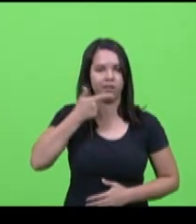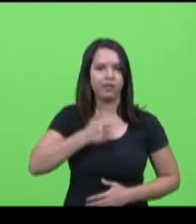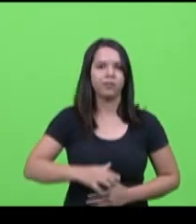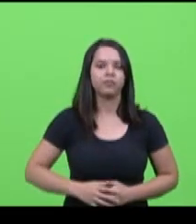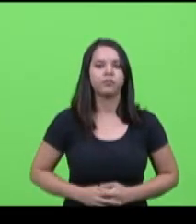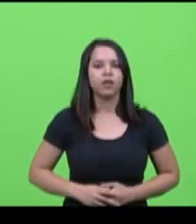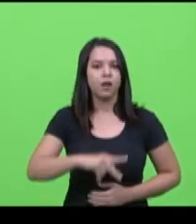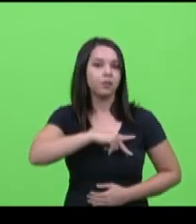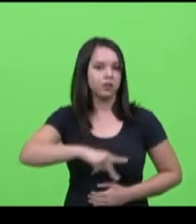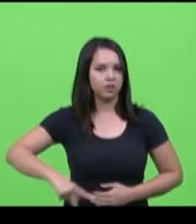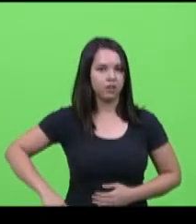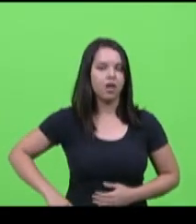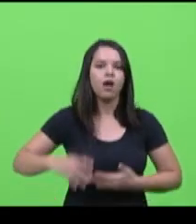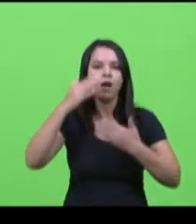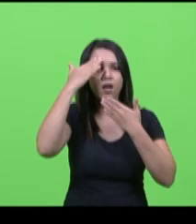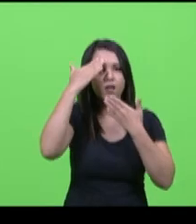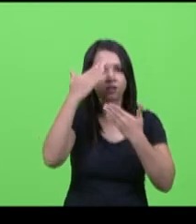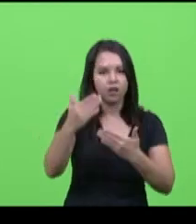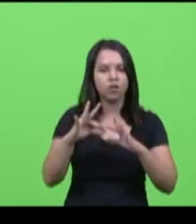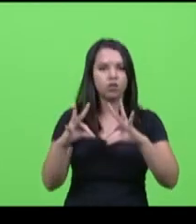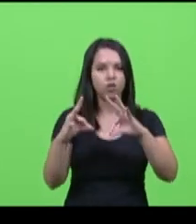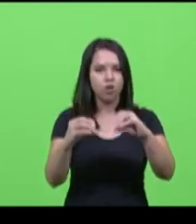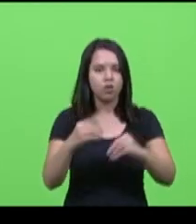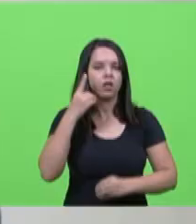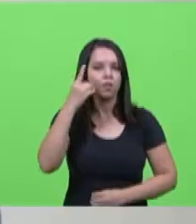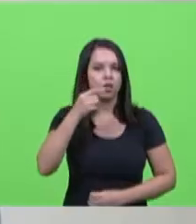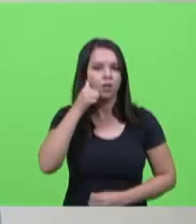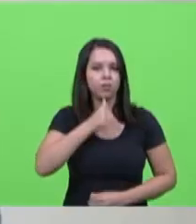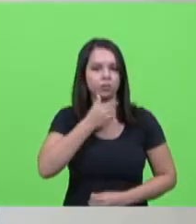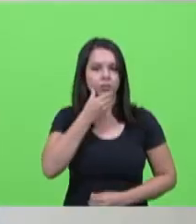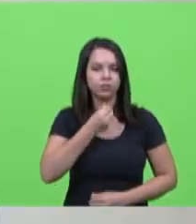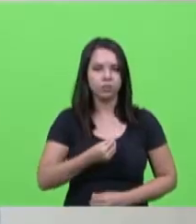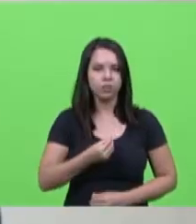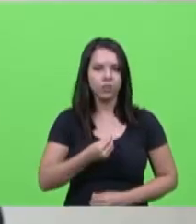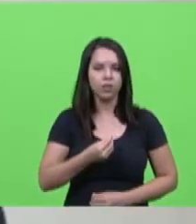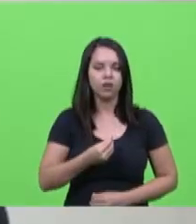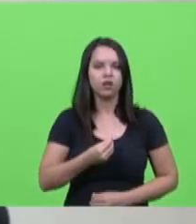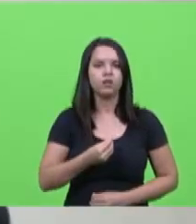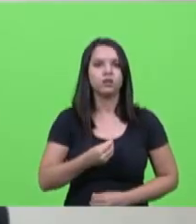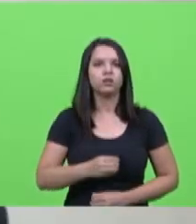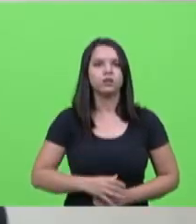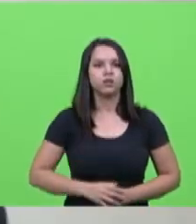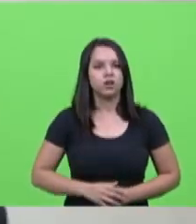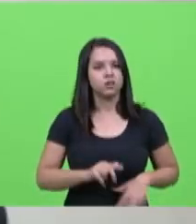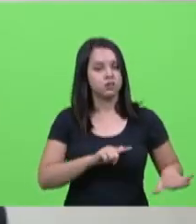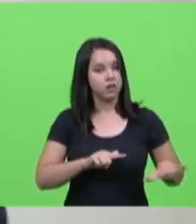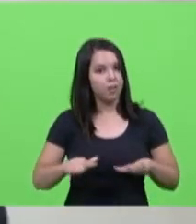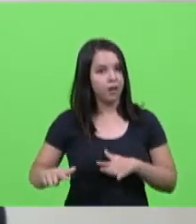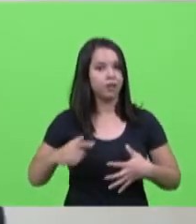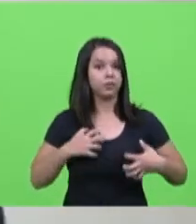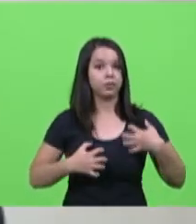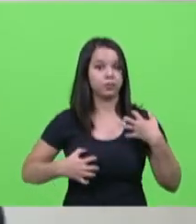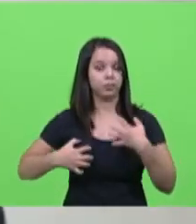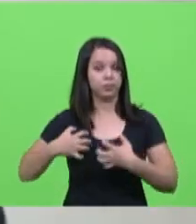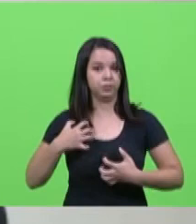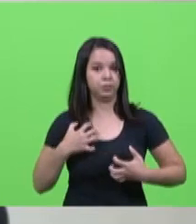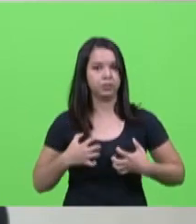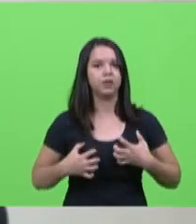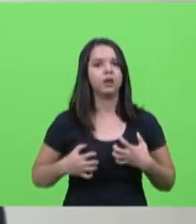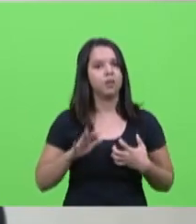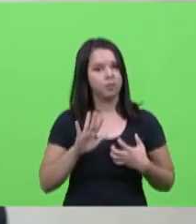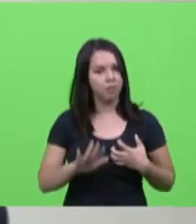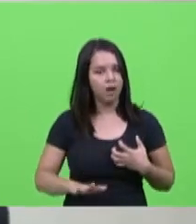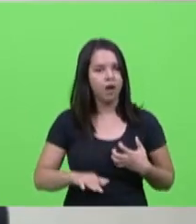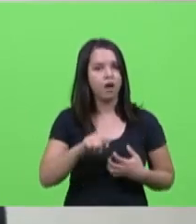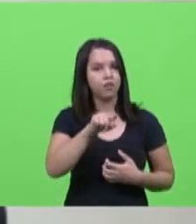agradece a todas as deputadas e a todos os deputados. Presidente. Semana tensa. mas que, graças à compreensão de todos,